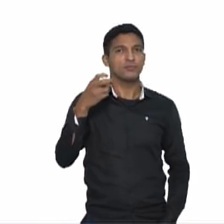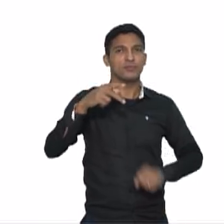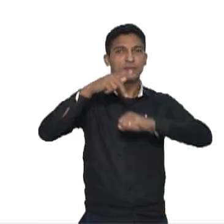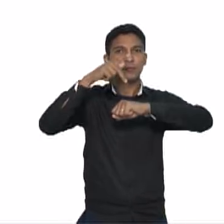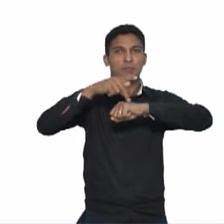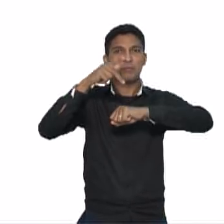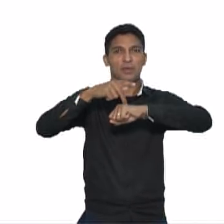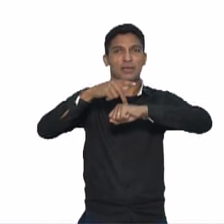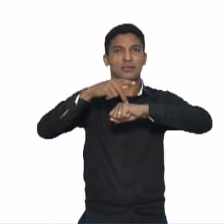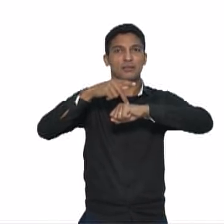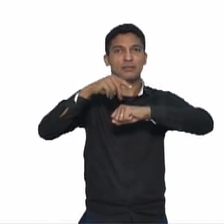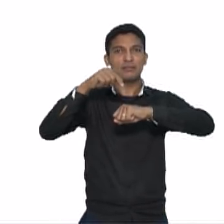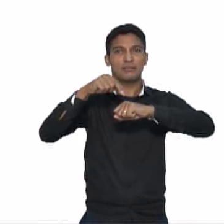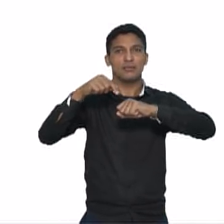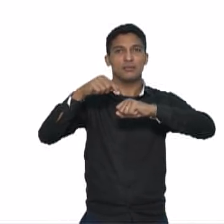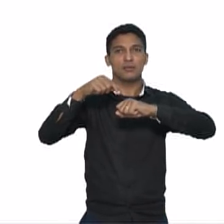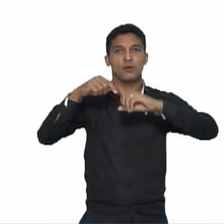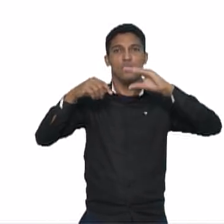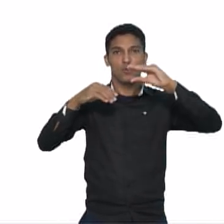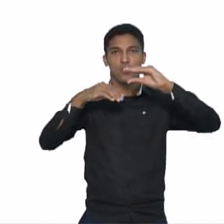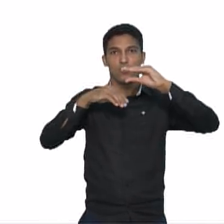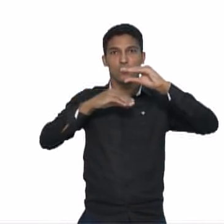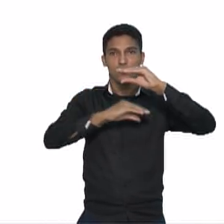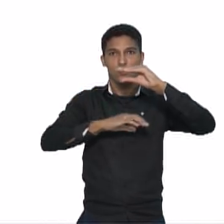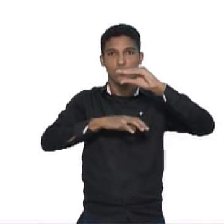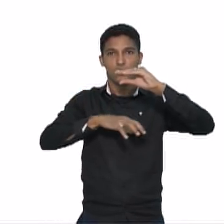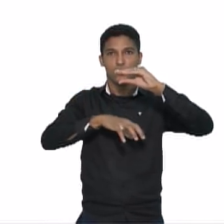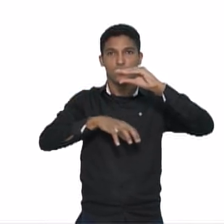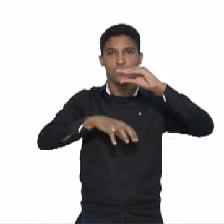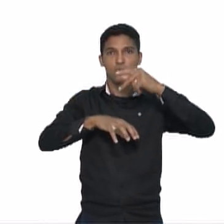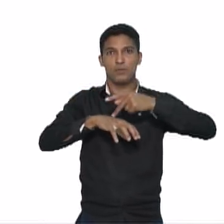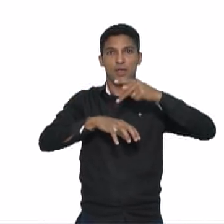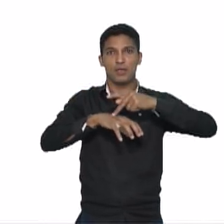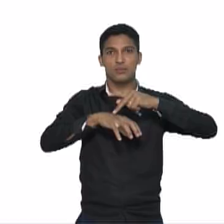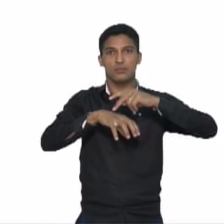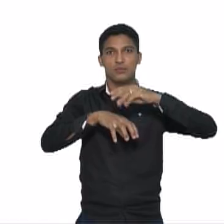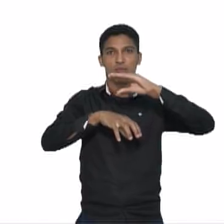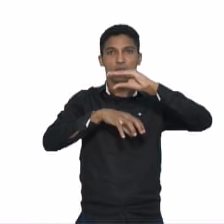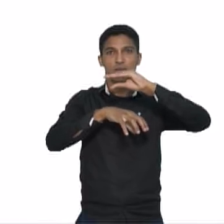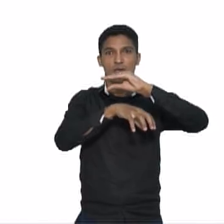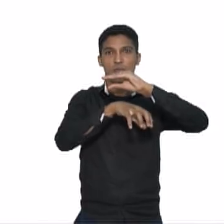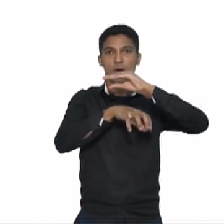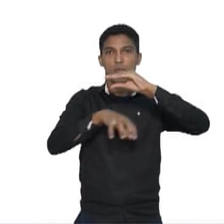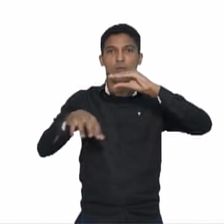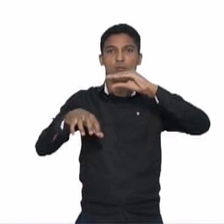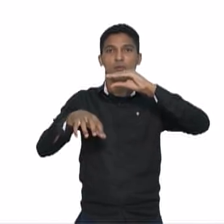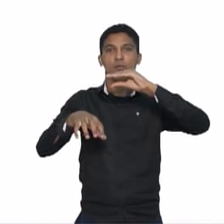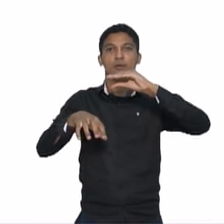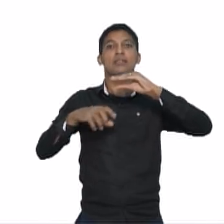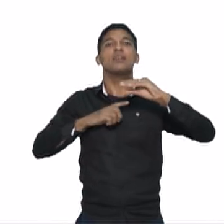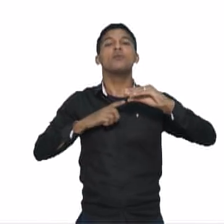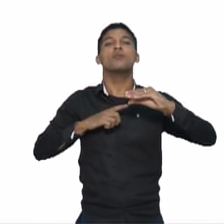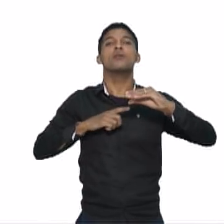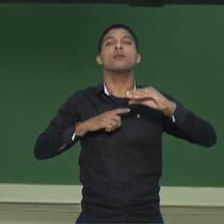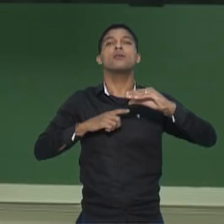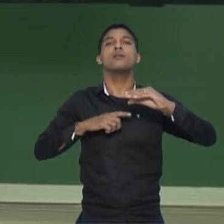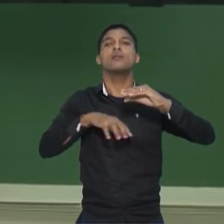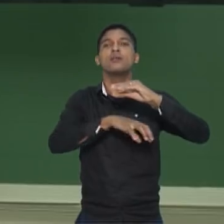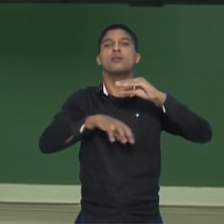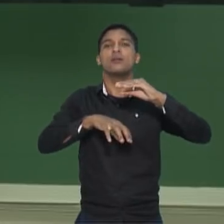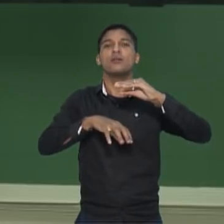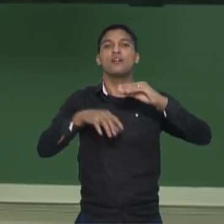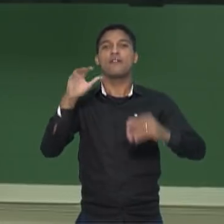anos, por meio dos fenômenos físicos, químicos e biológicos. Então,